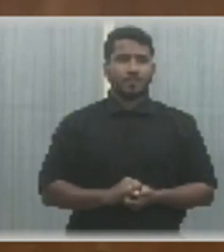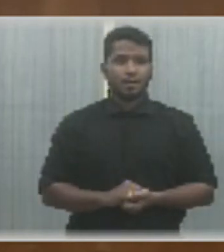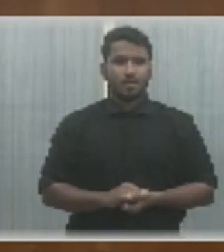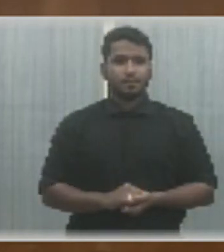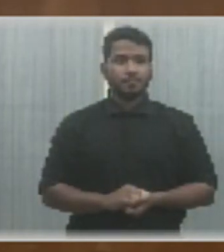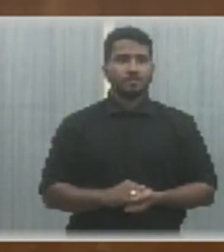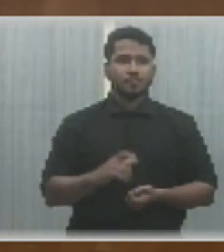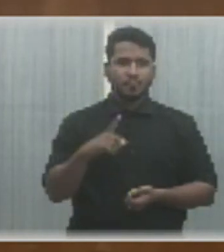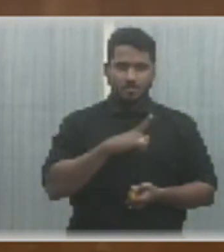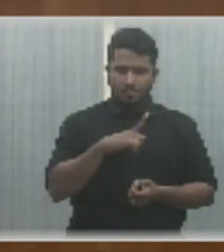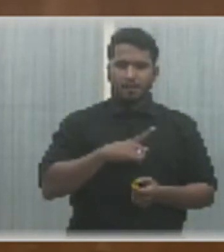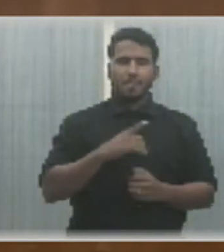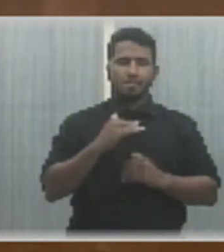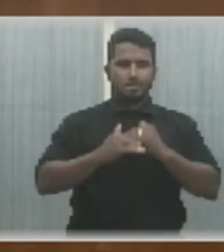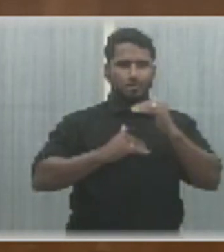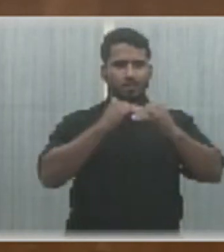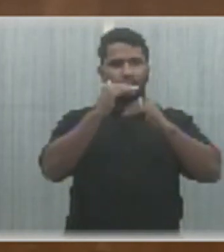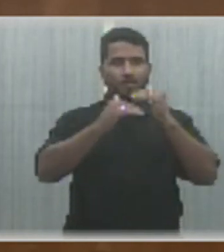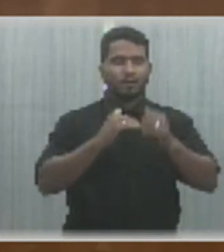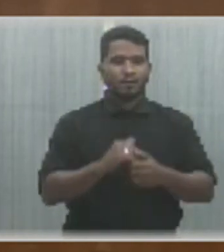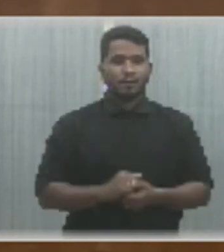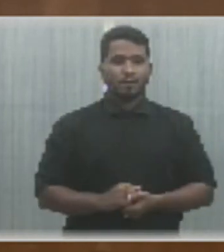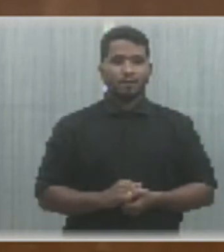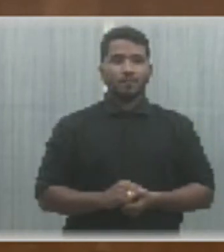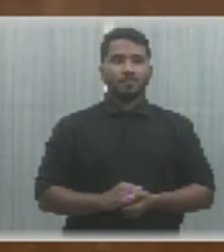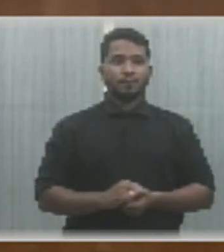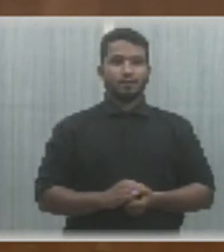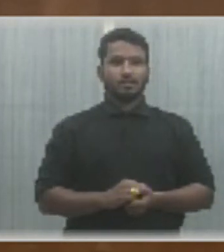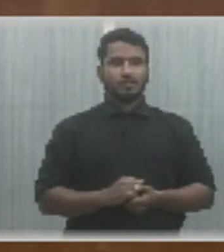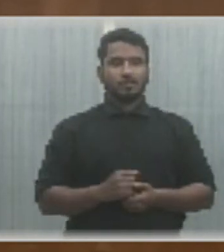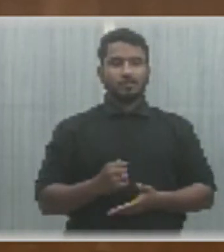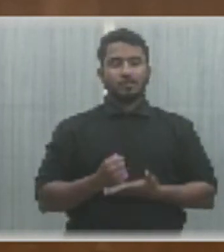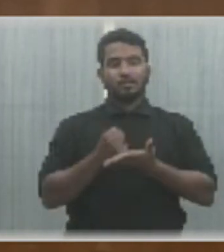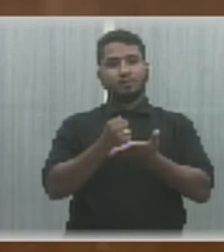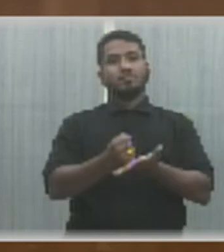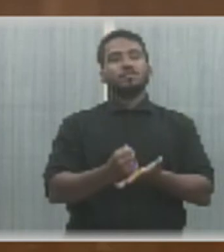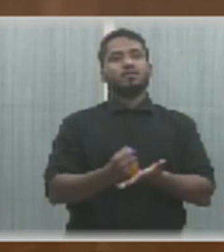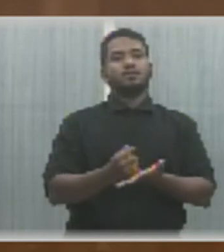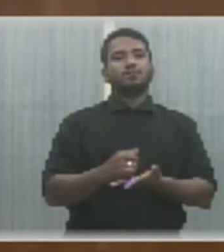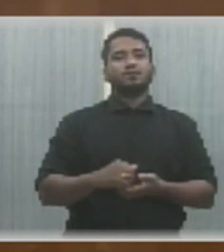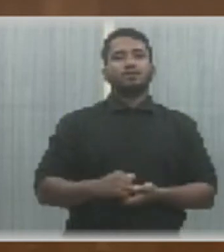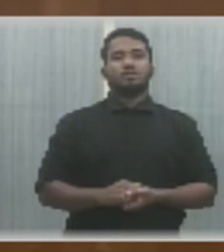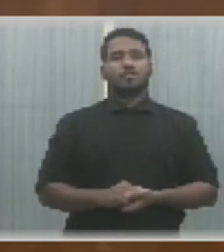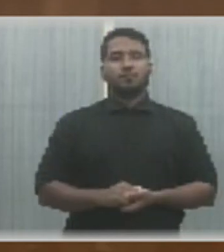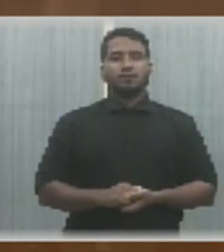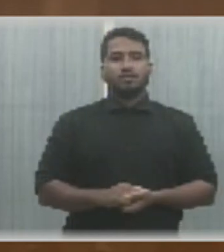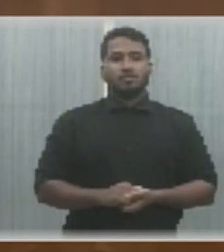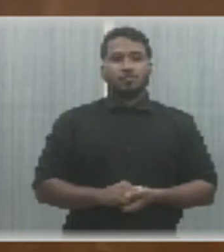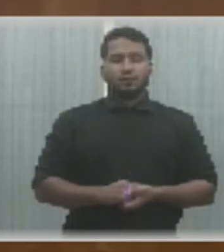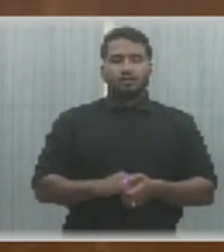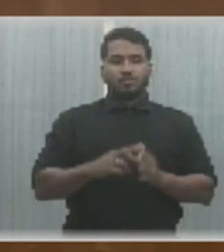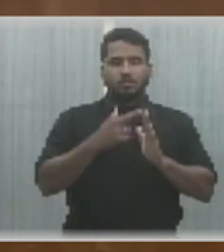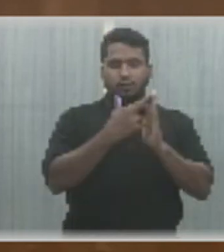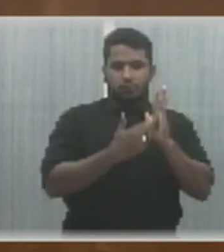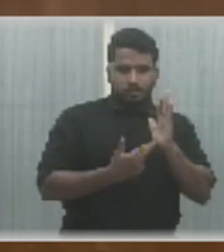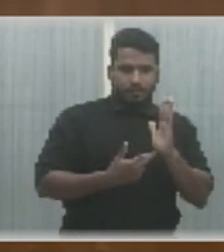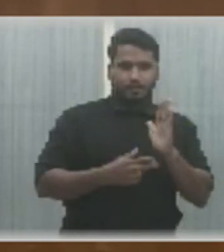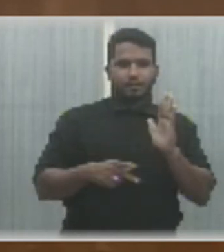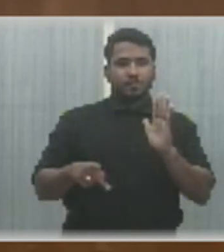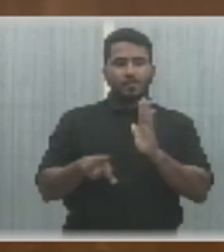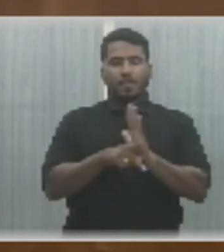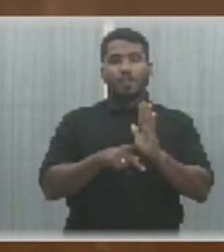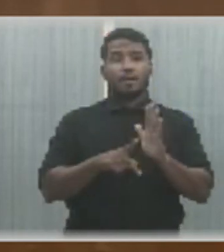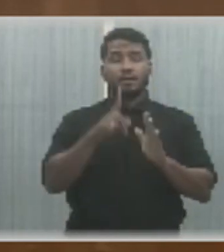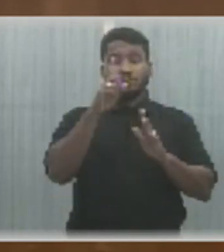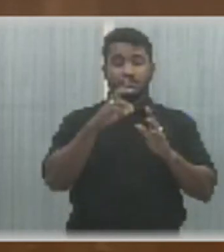vem tomando medidas para contribuir com essas medidas tomadas pelo Acordo